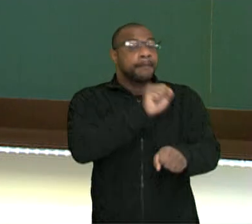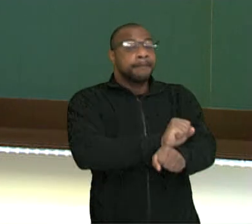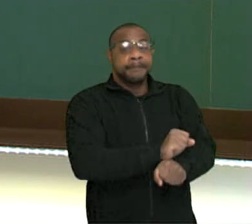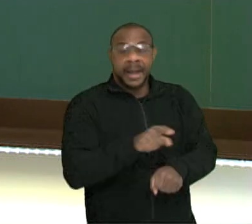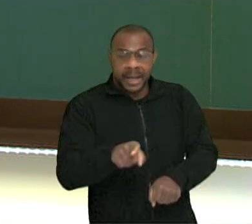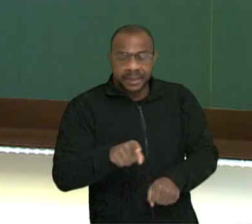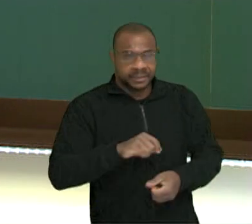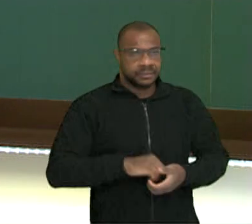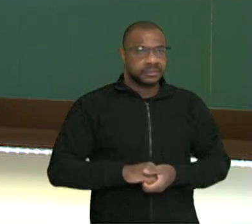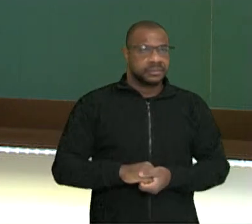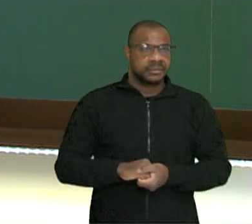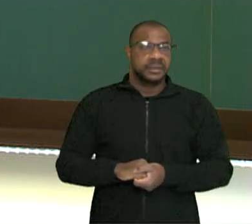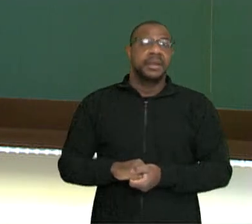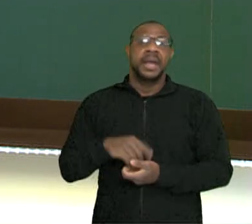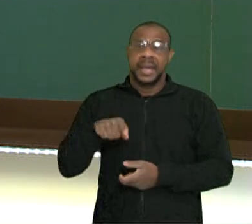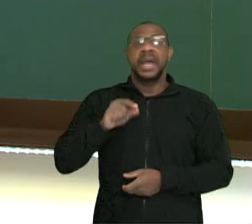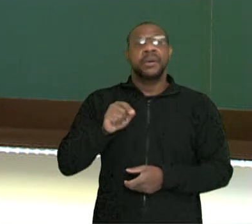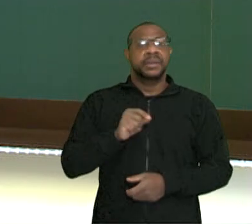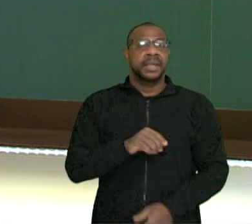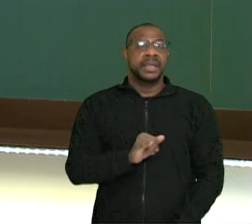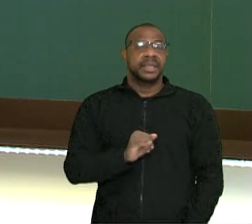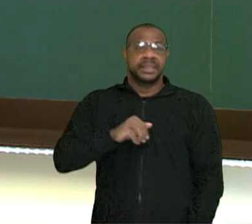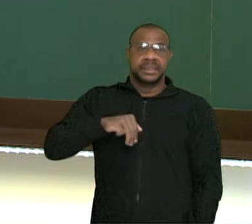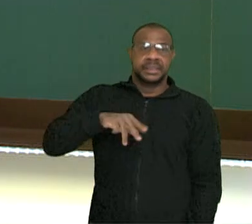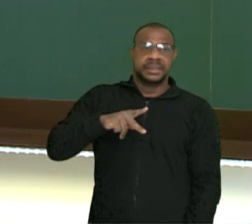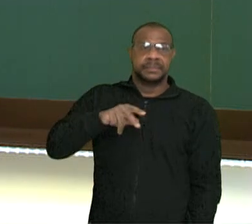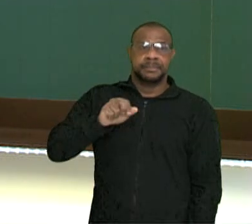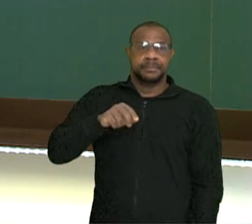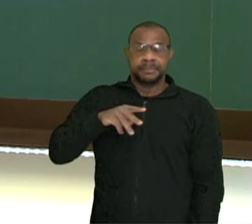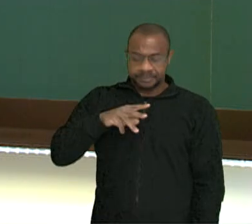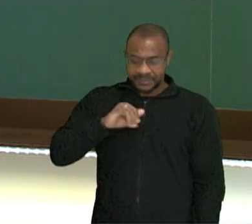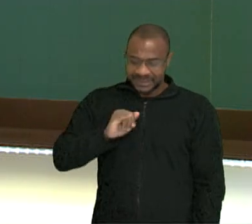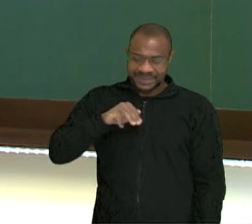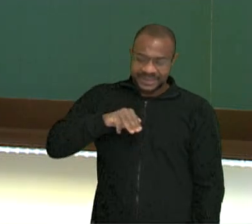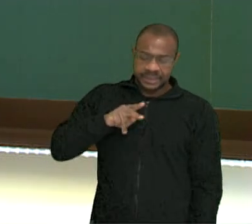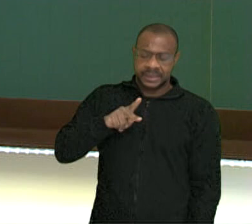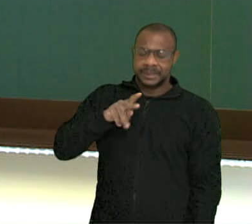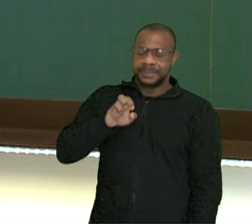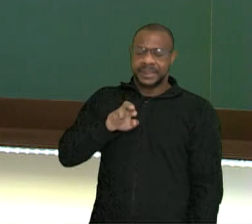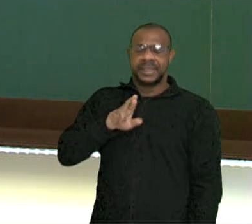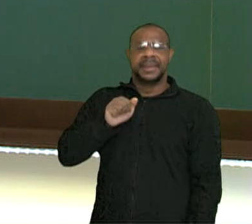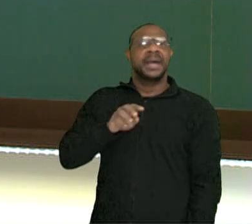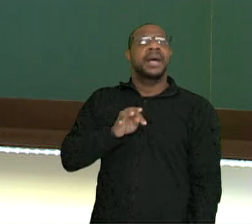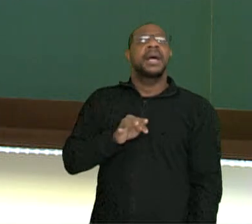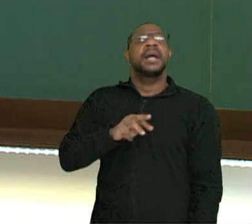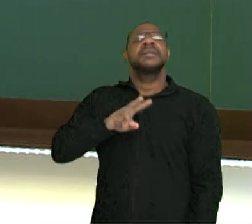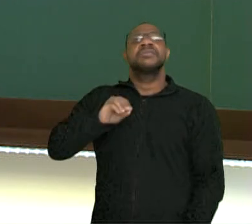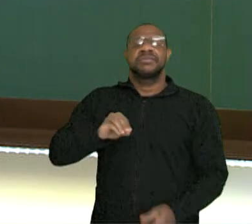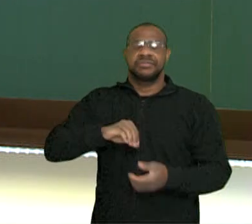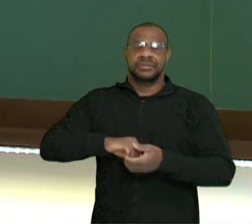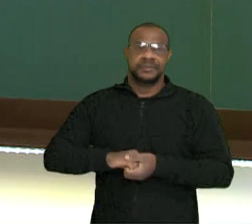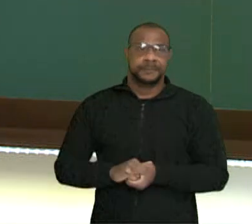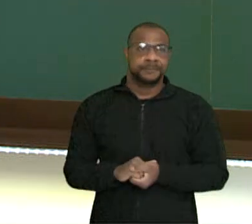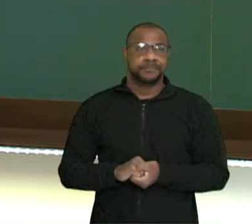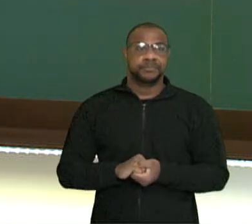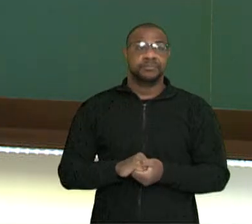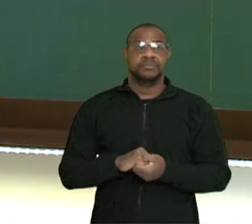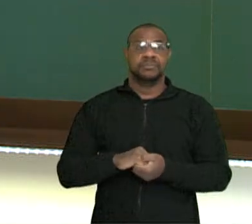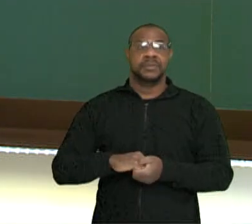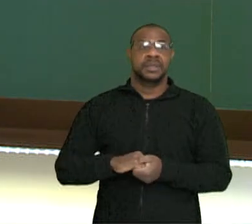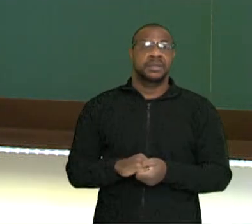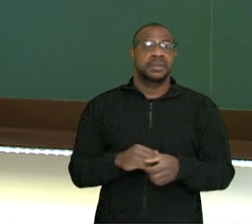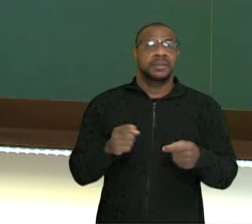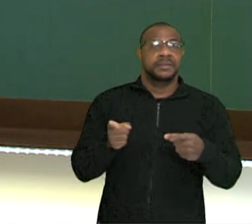isso várias vezes, então perceba, está no modo imperativo. Retomando, modos verbais, o que